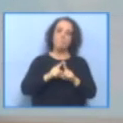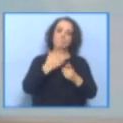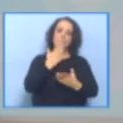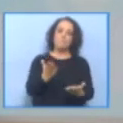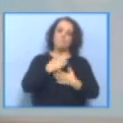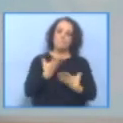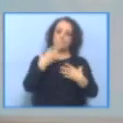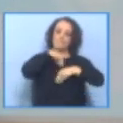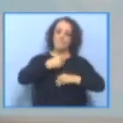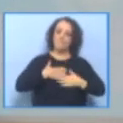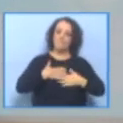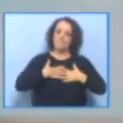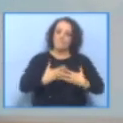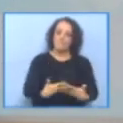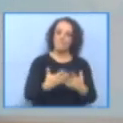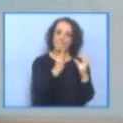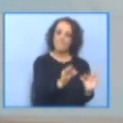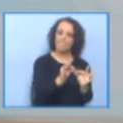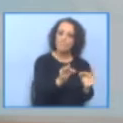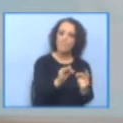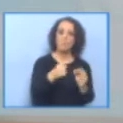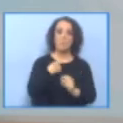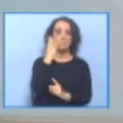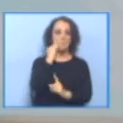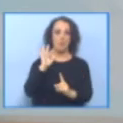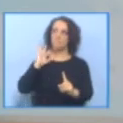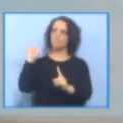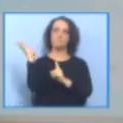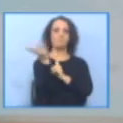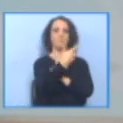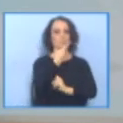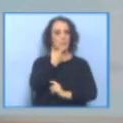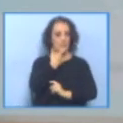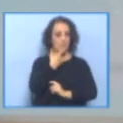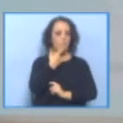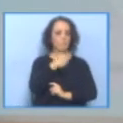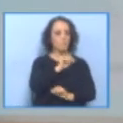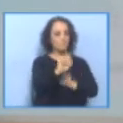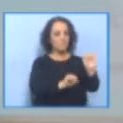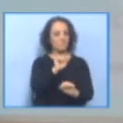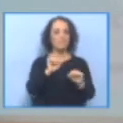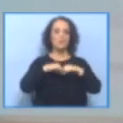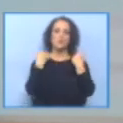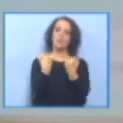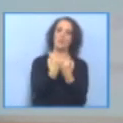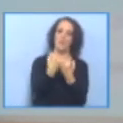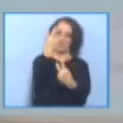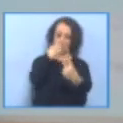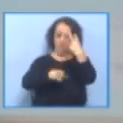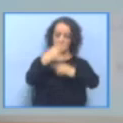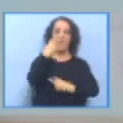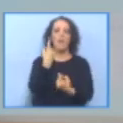parte. Nós quando temos noção da realidade que nos rodeia, temos noção daquilo que a sociedade espera de nós, temos